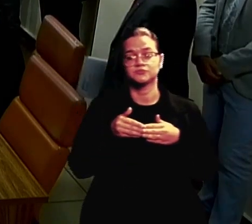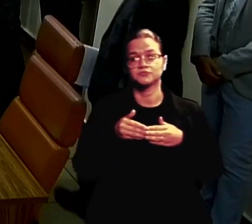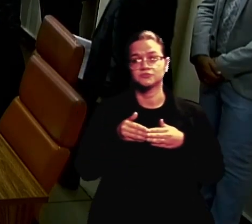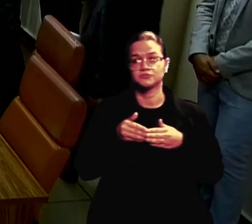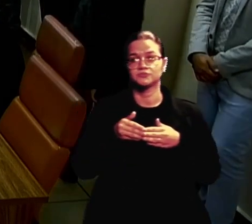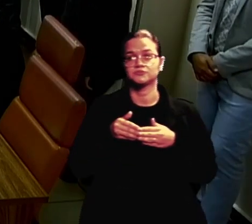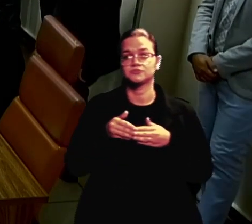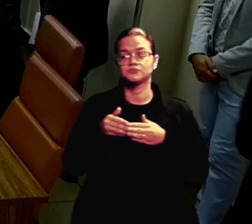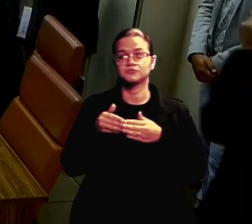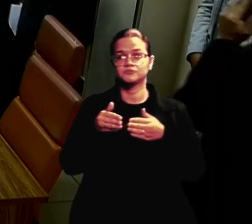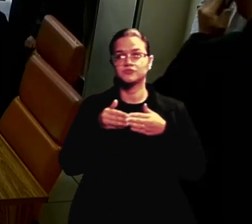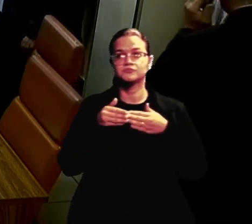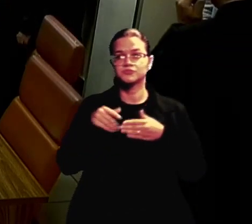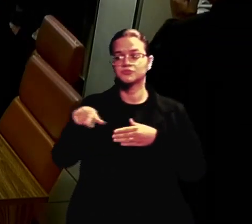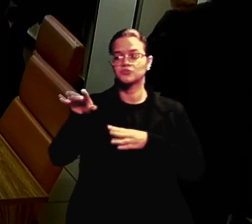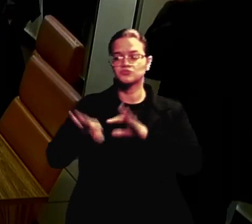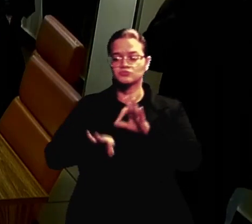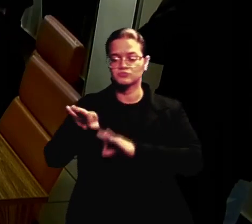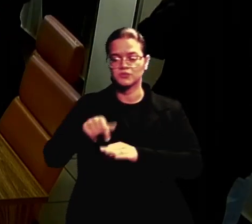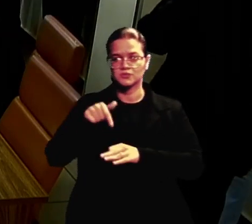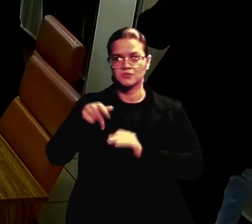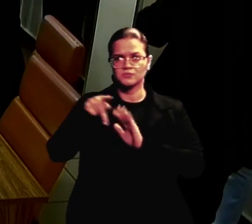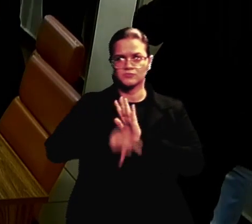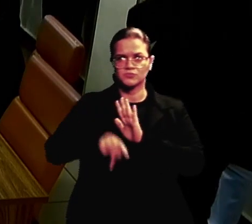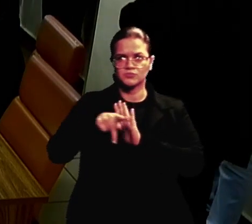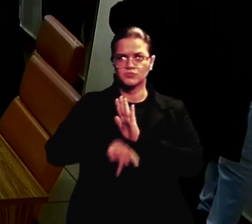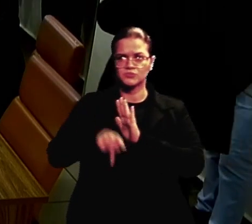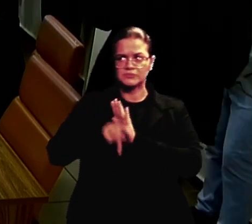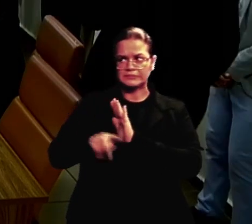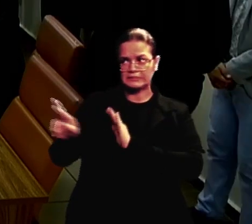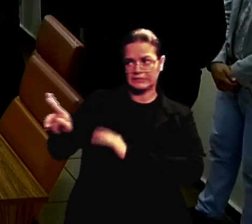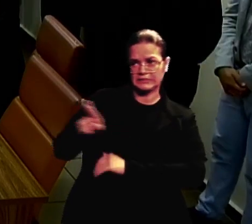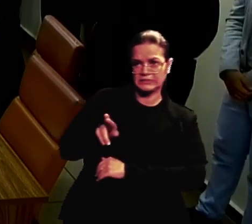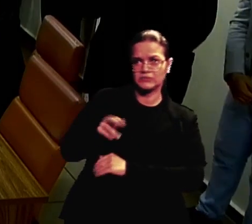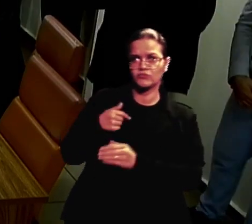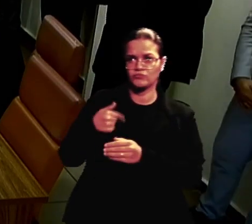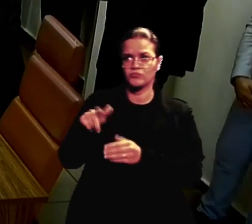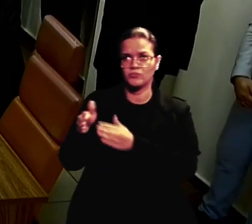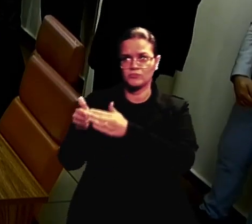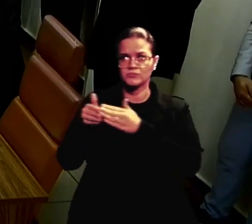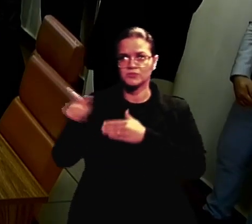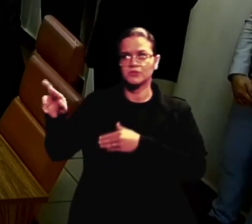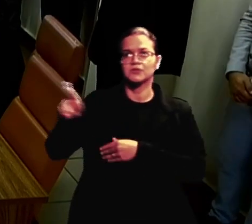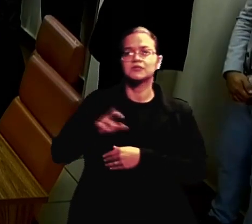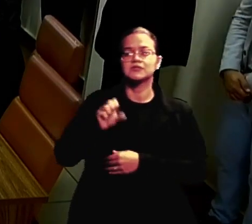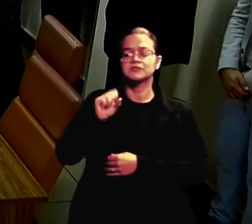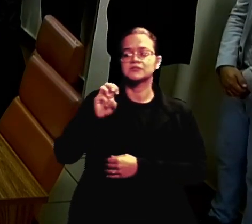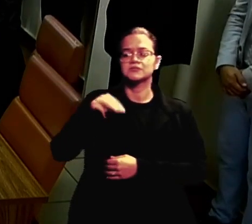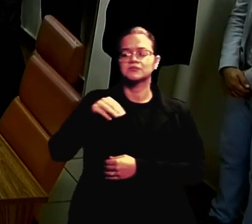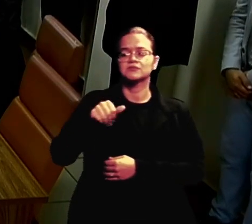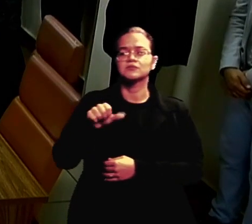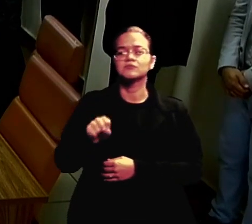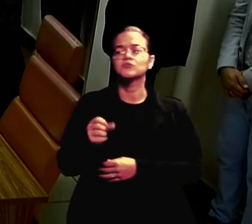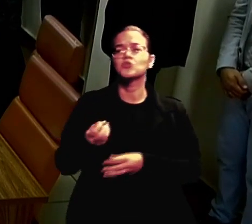eu vou pedir uma diligência nesse projeto. Eu acho que a gente pode pedir uma diligência para a SEMAS,